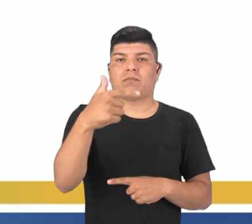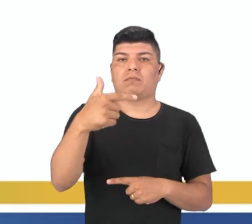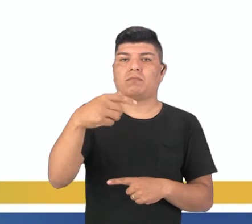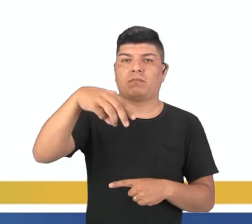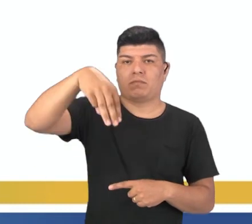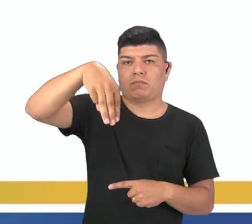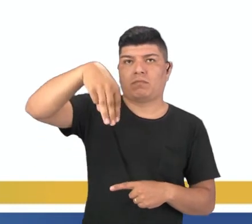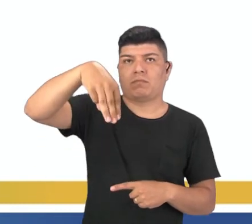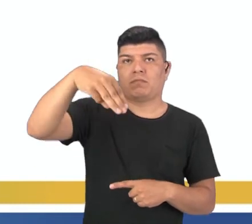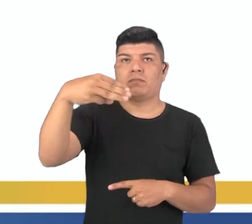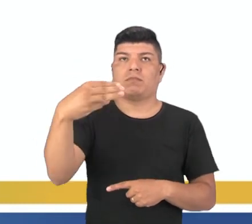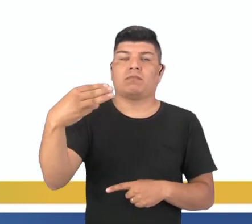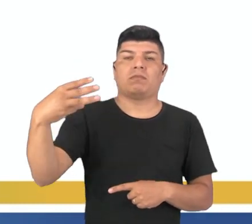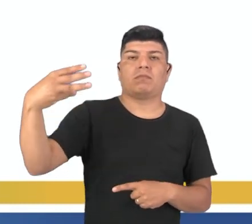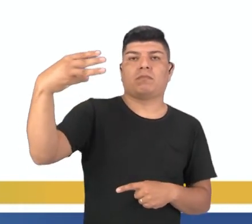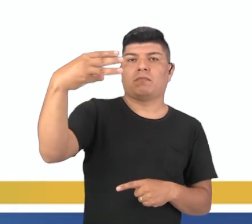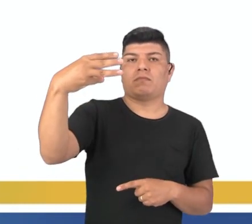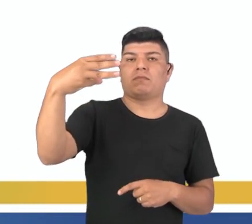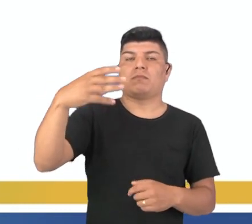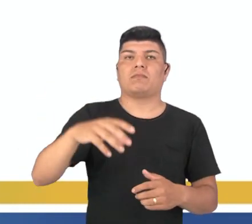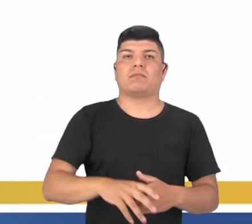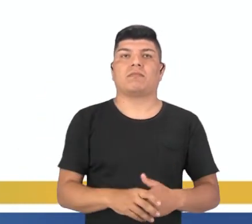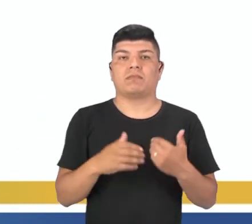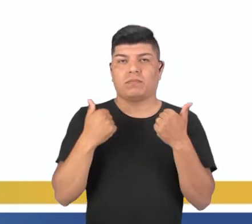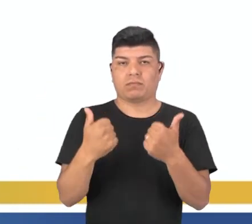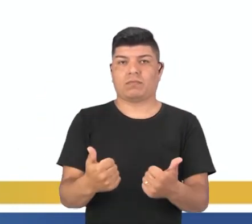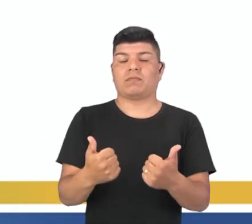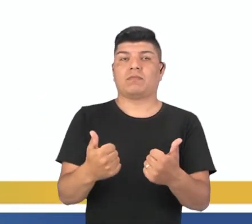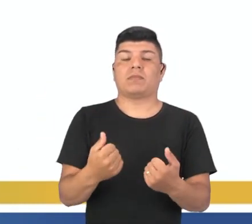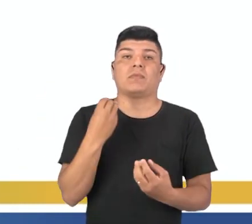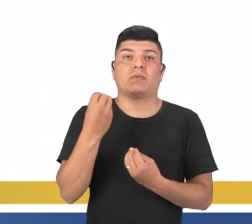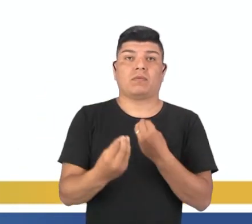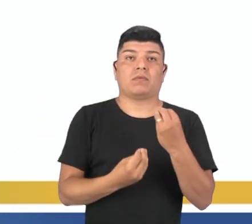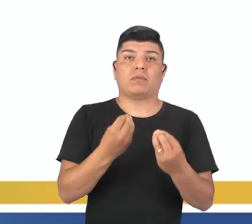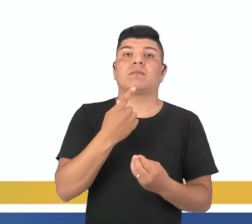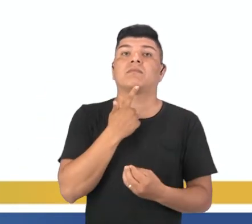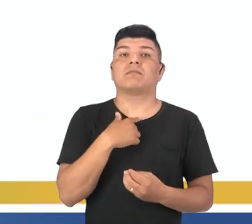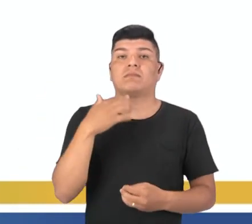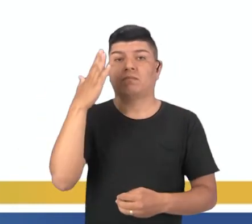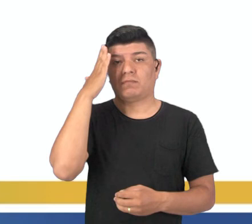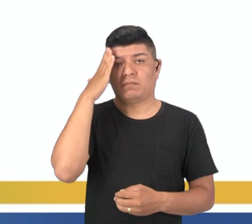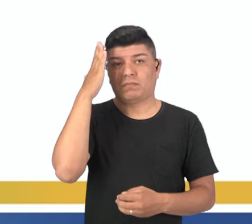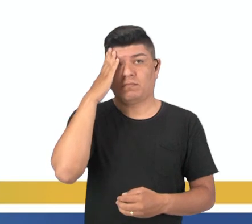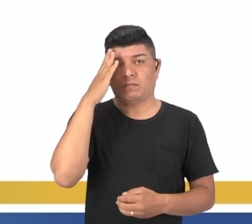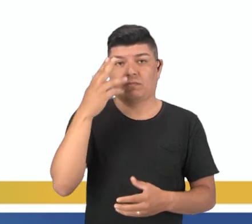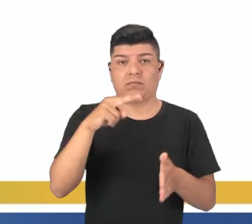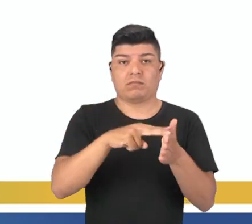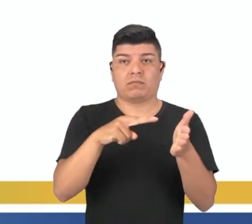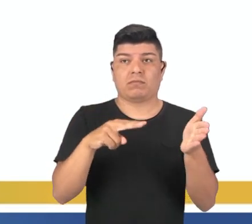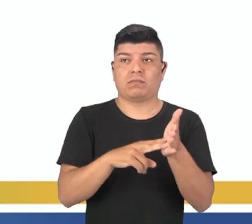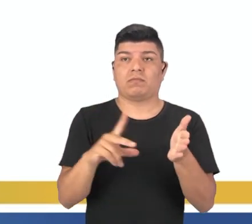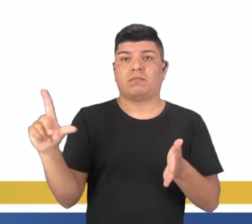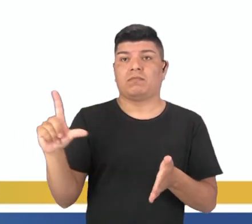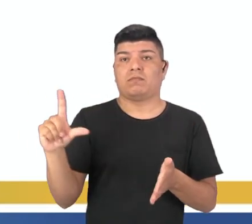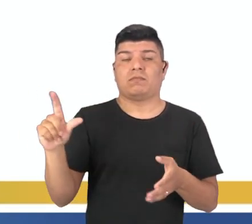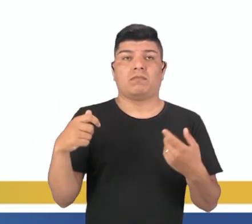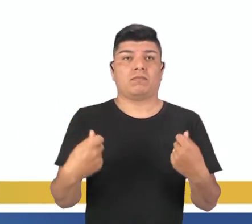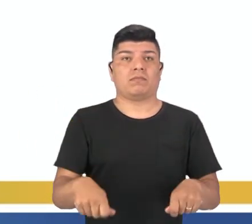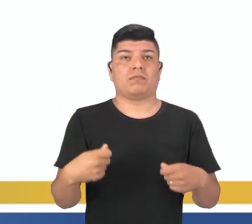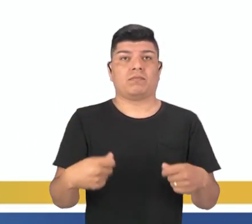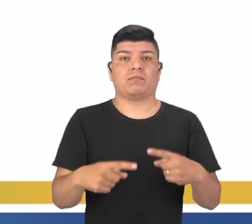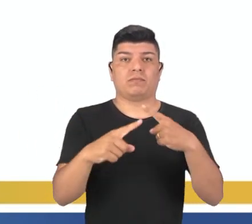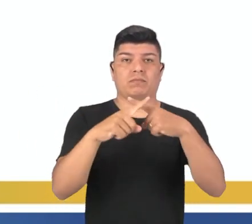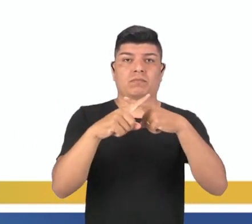0,0664424 metros cúbicos. Muito bem, então como desejamos saber esse volume em litros,